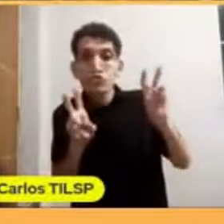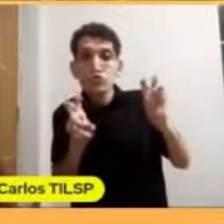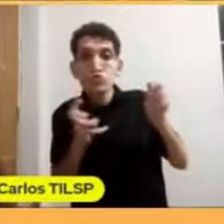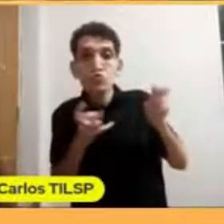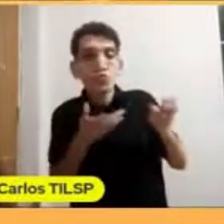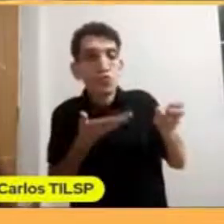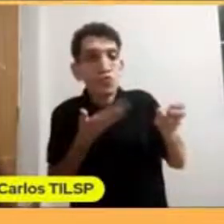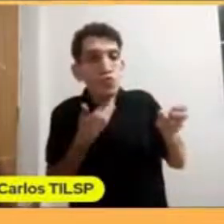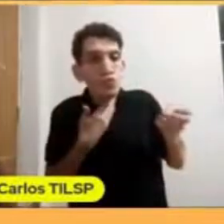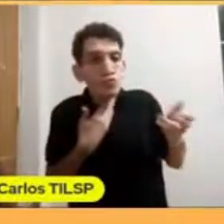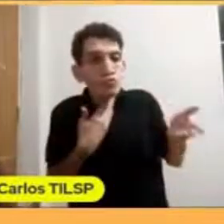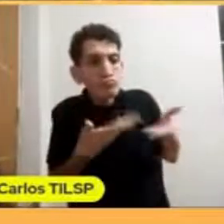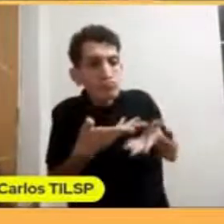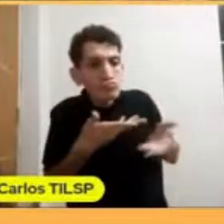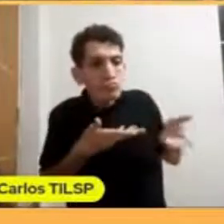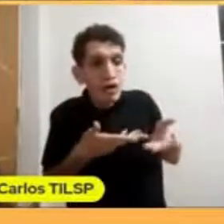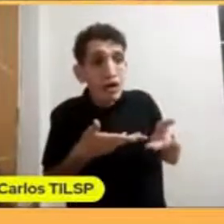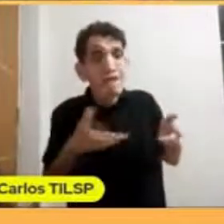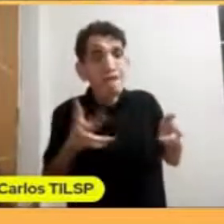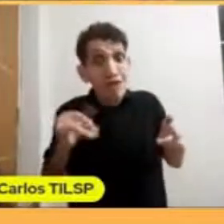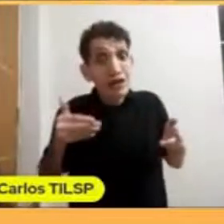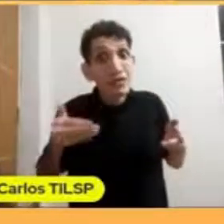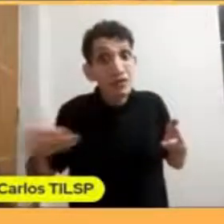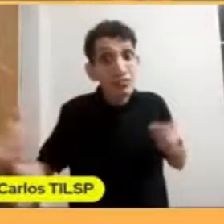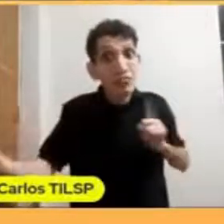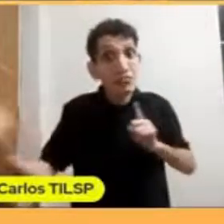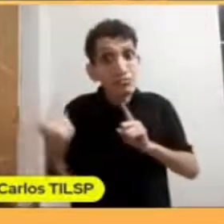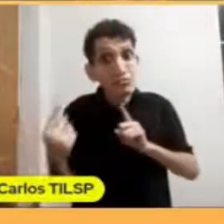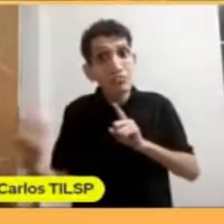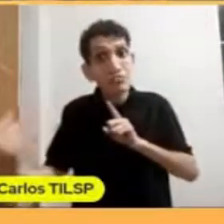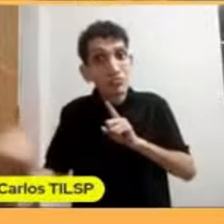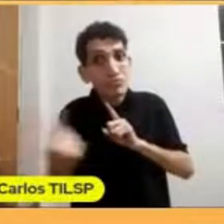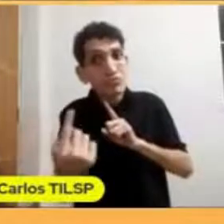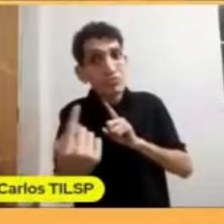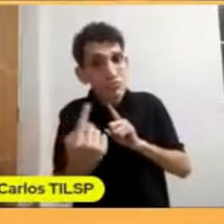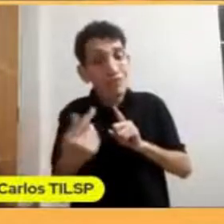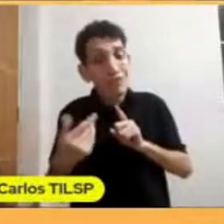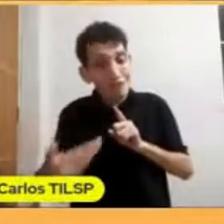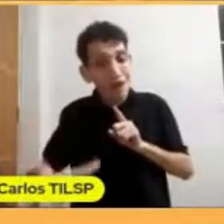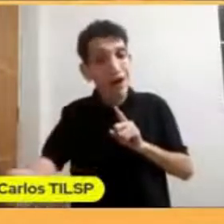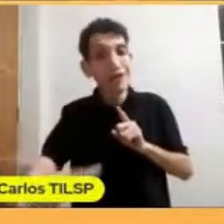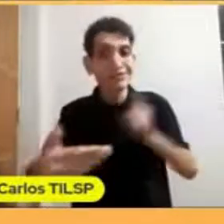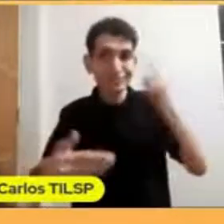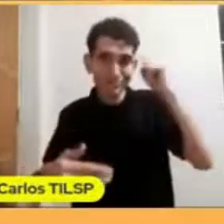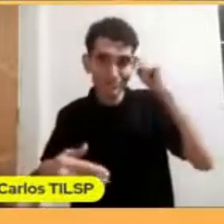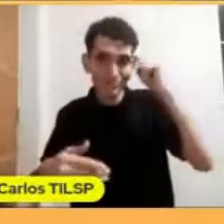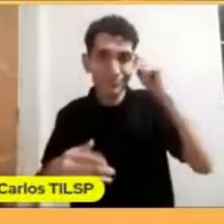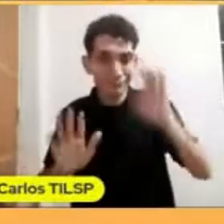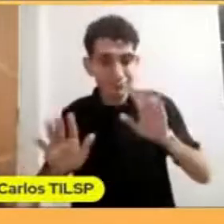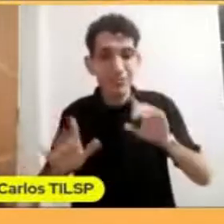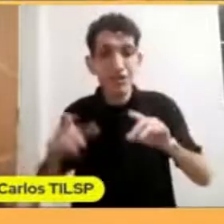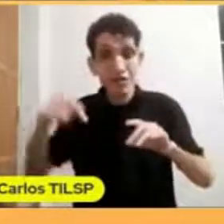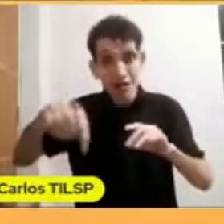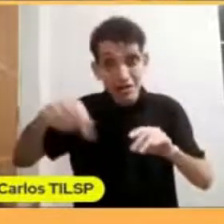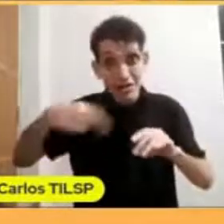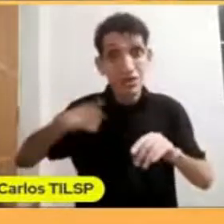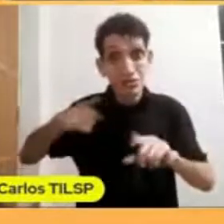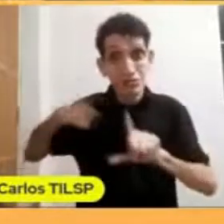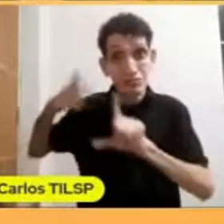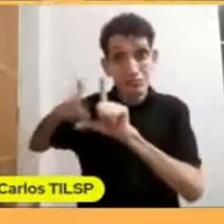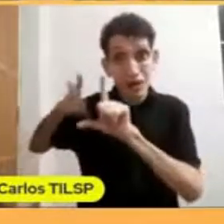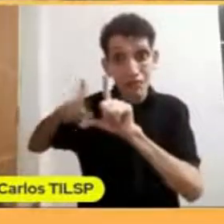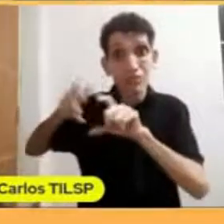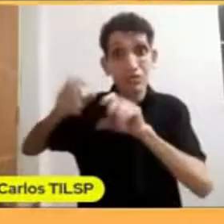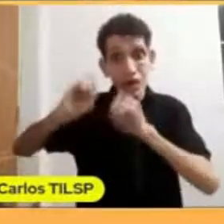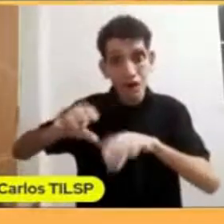conheço, eu posso aí atuar nessa área, tá certo? Então, a gente vai ter algumas aulas, então, vai ser de